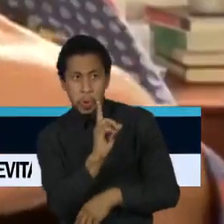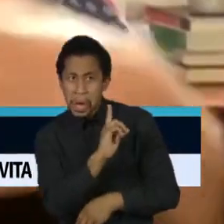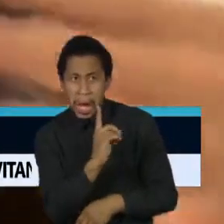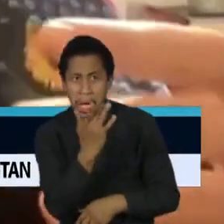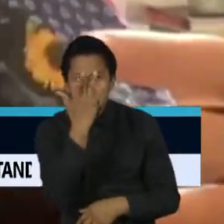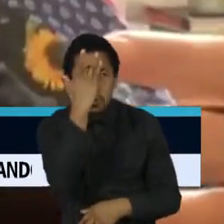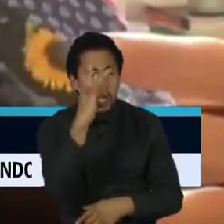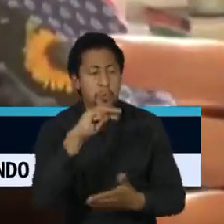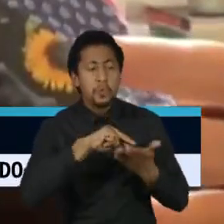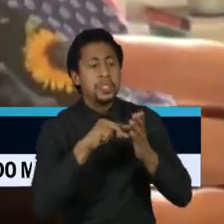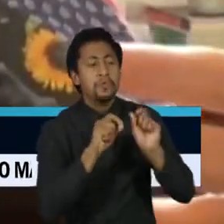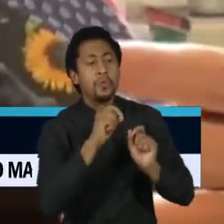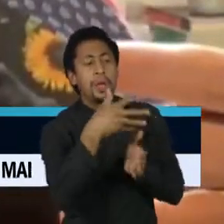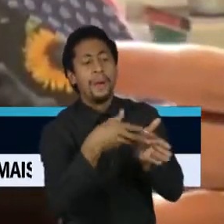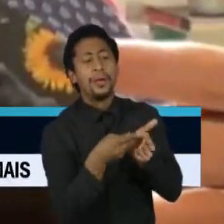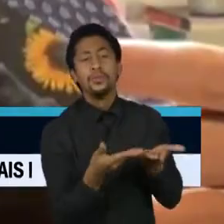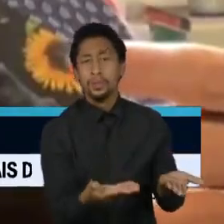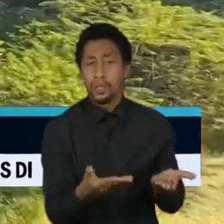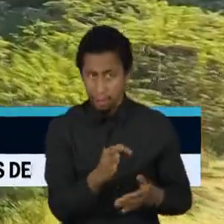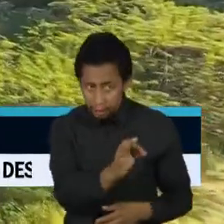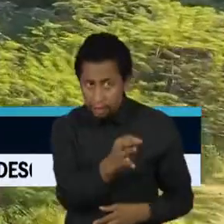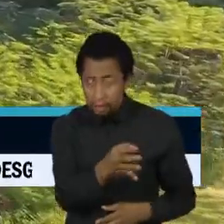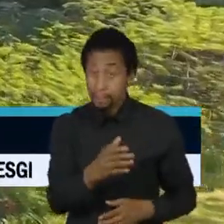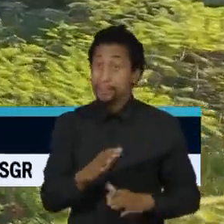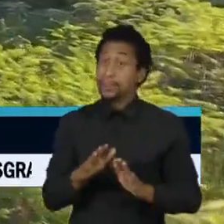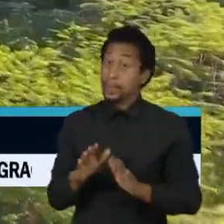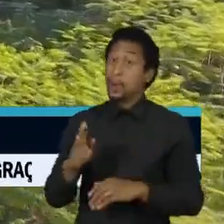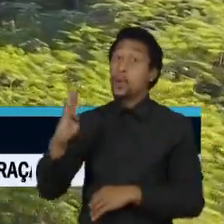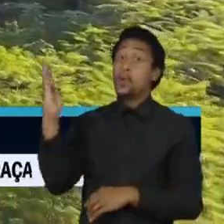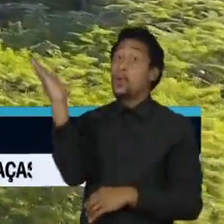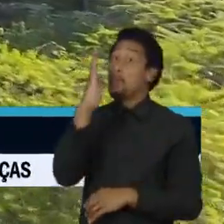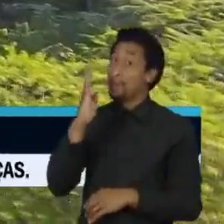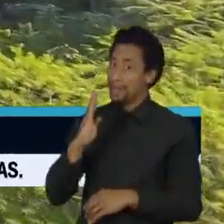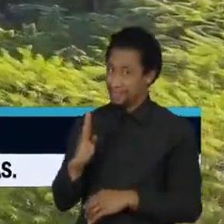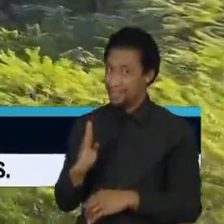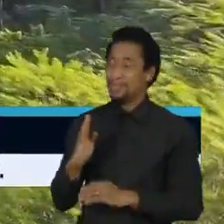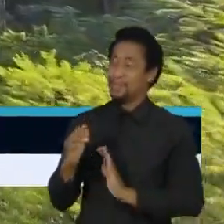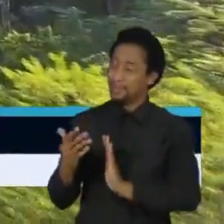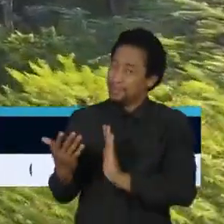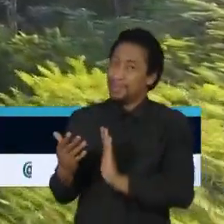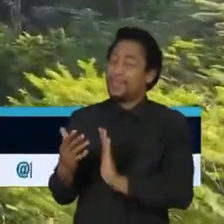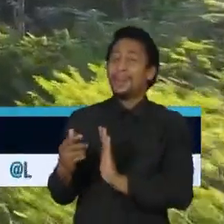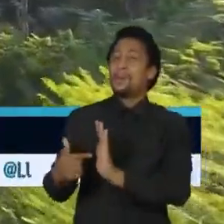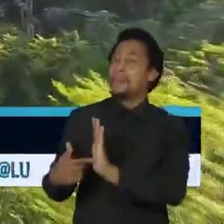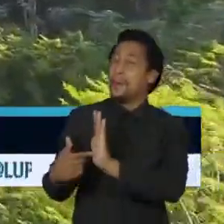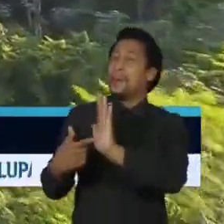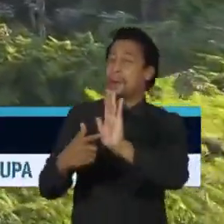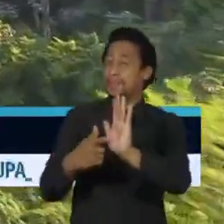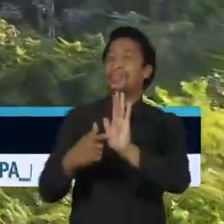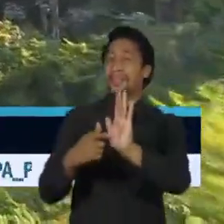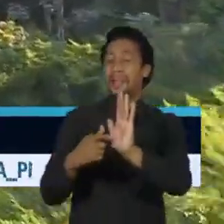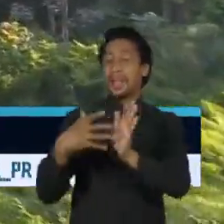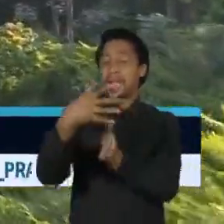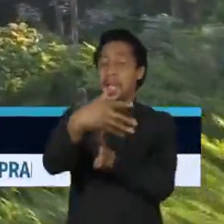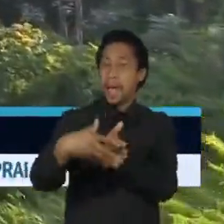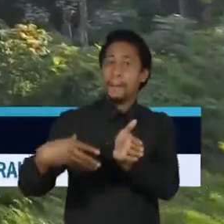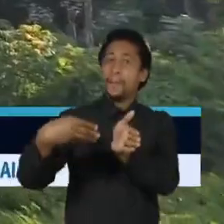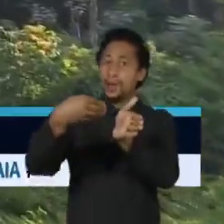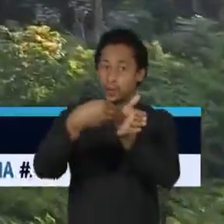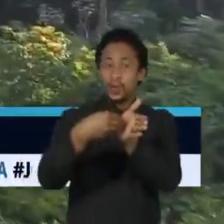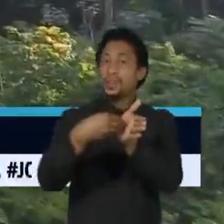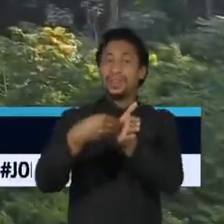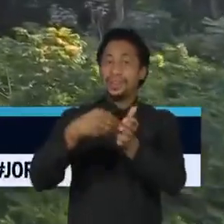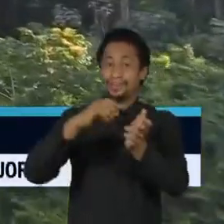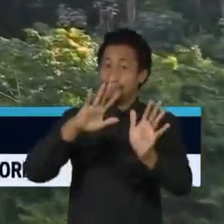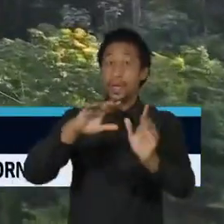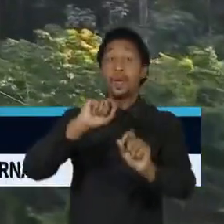Brasil é a periferia da Amazônia. É, o Brasil só tem importância internacional por conta de